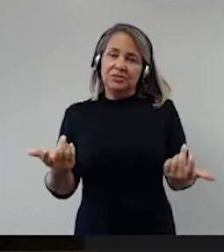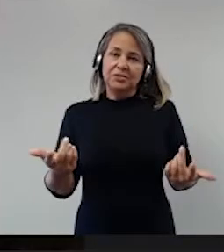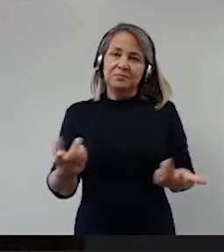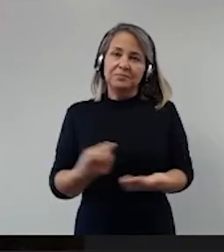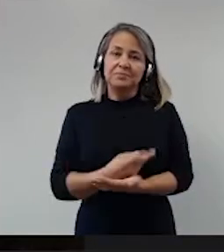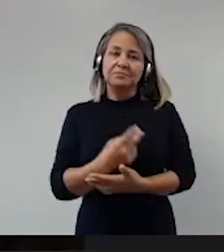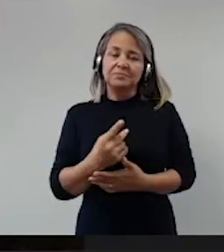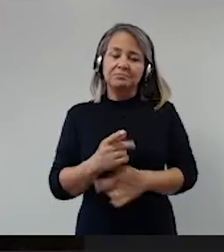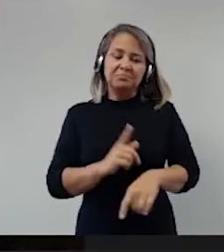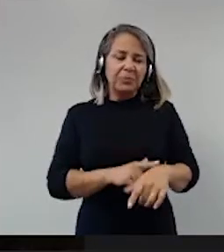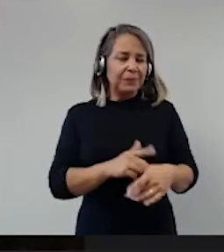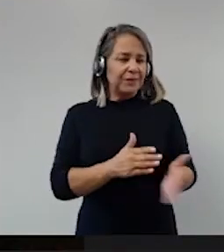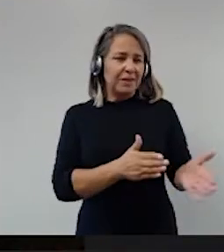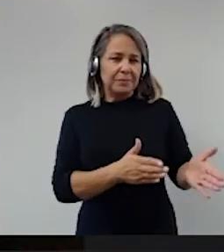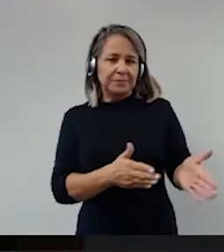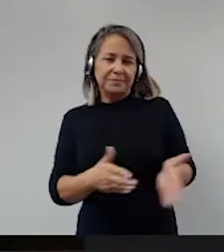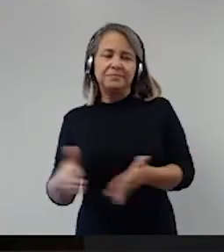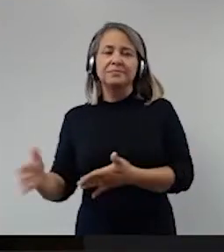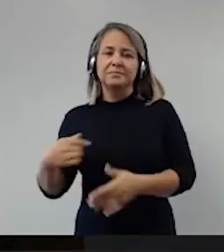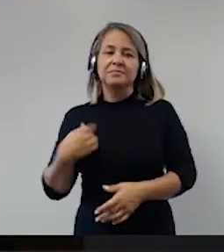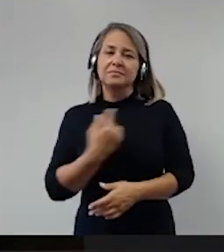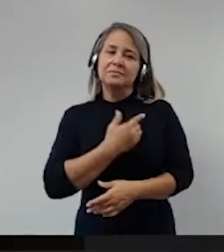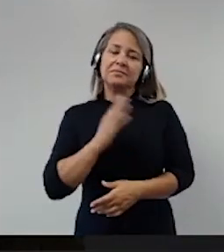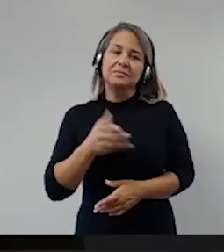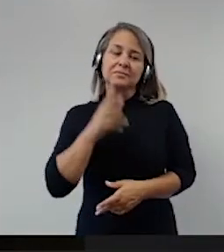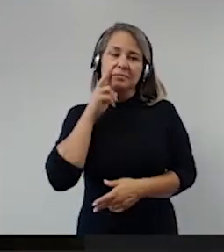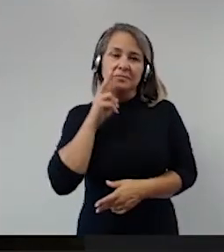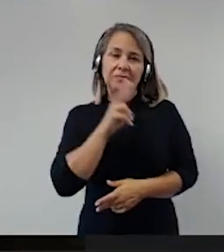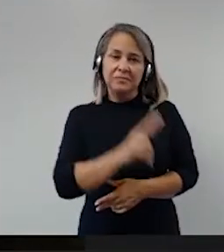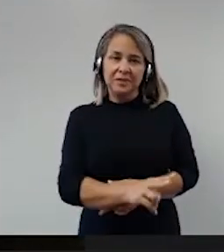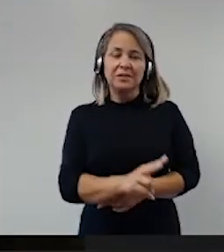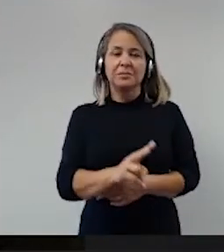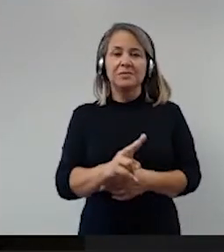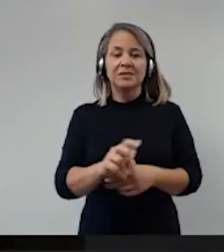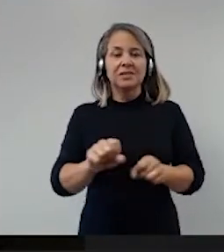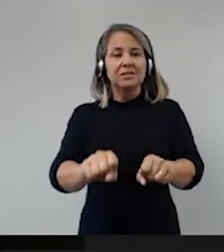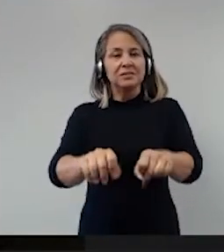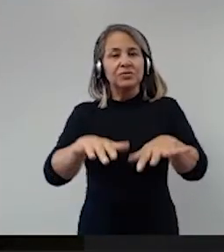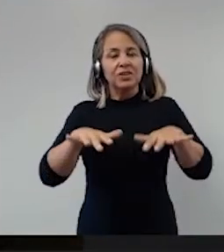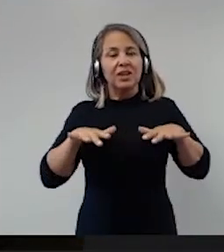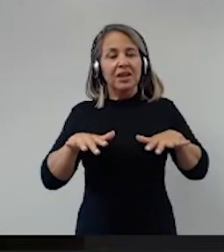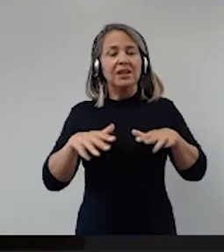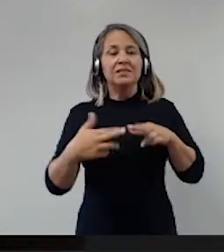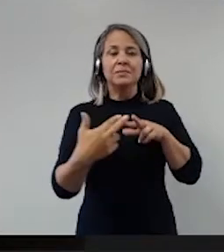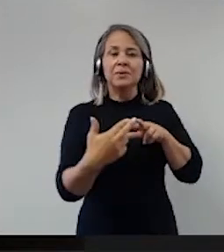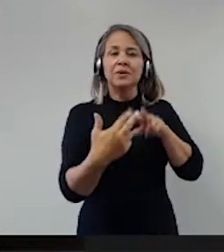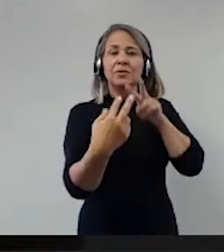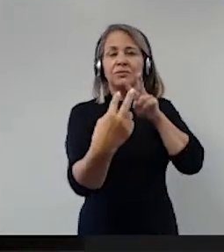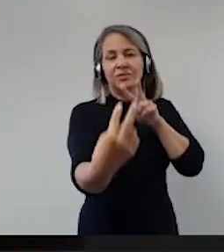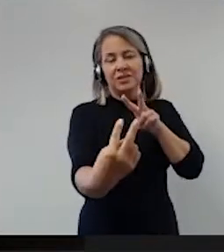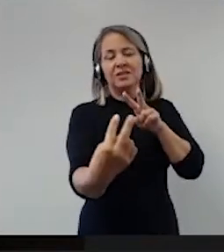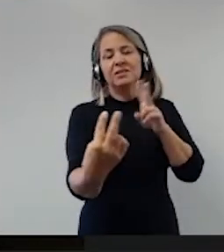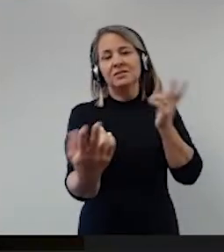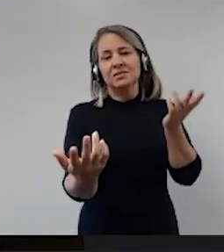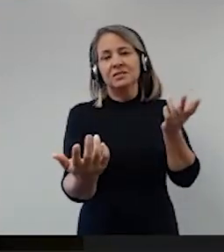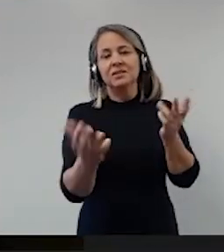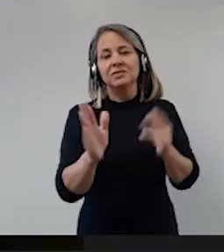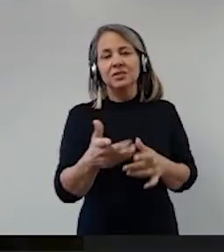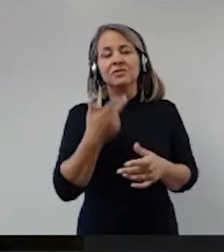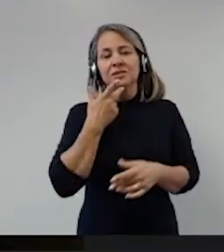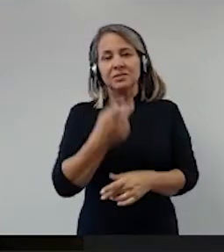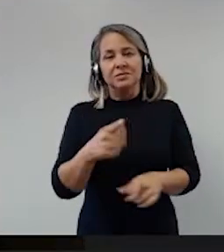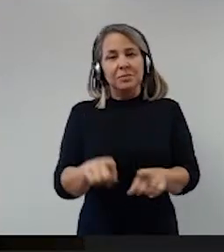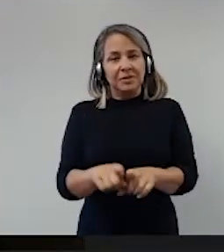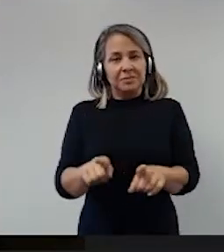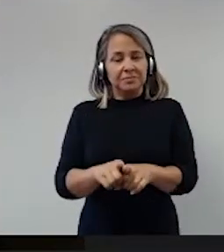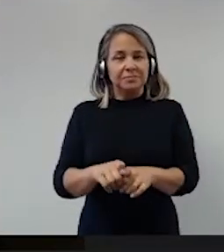um bom tempo. Nós já vemos aí as audiências por videoconferência, já se fala, inclusive,